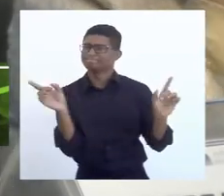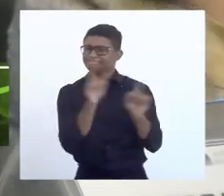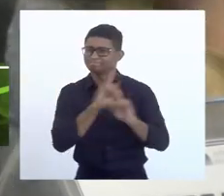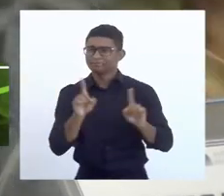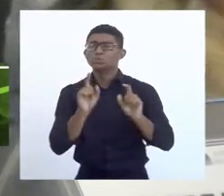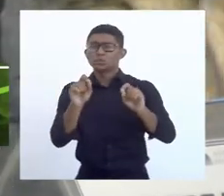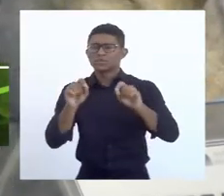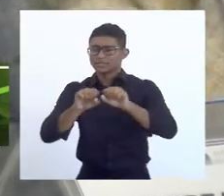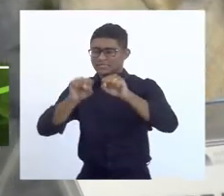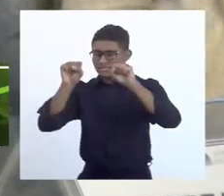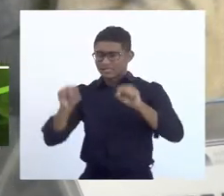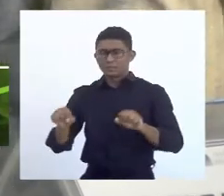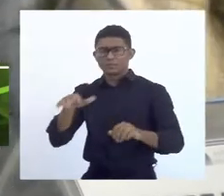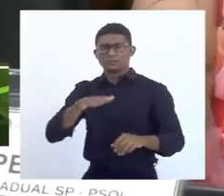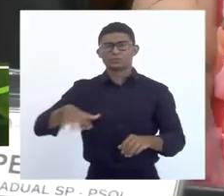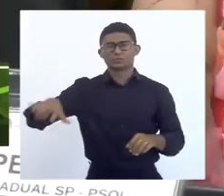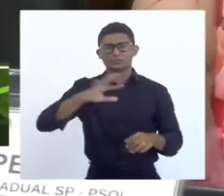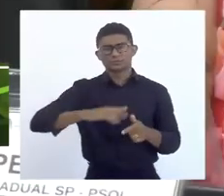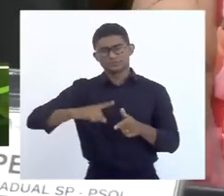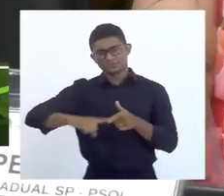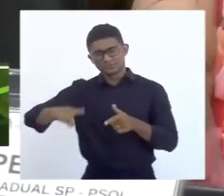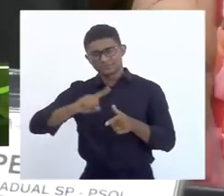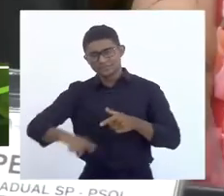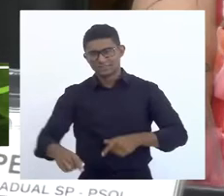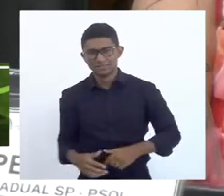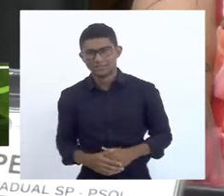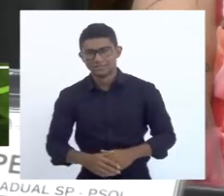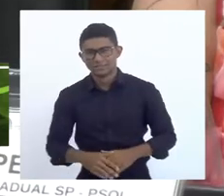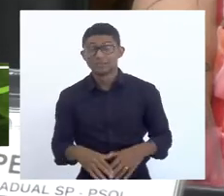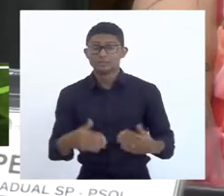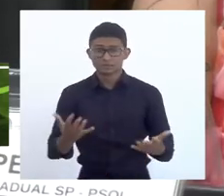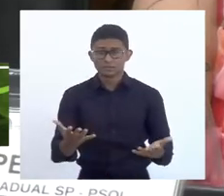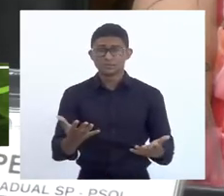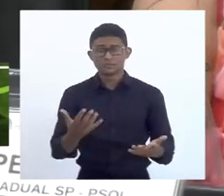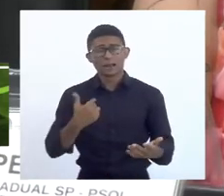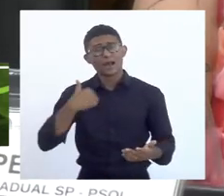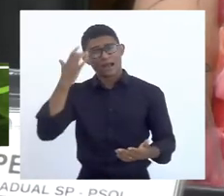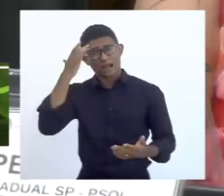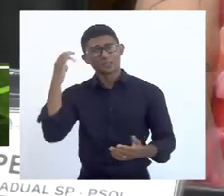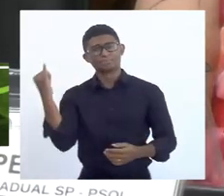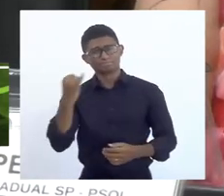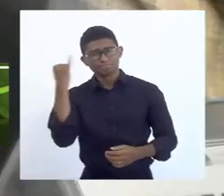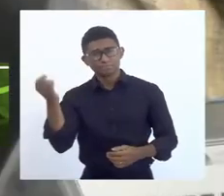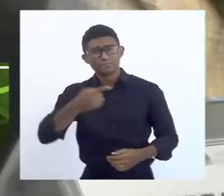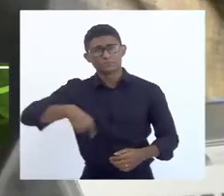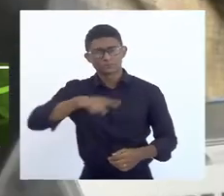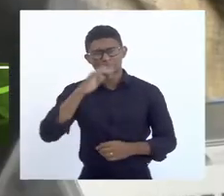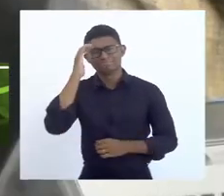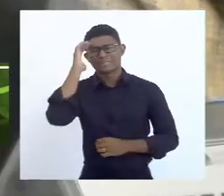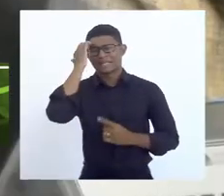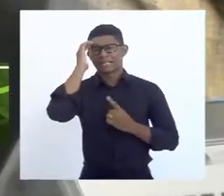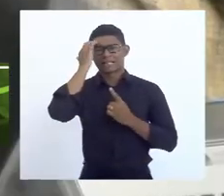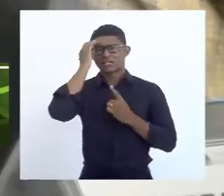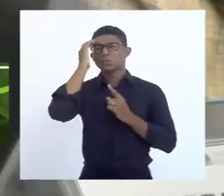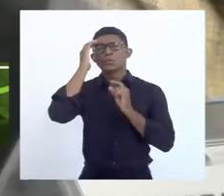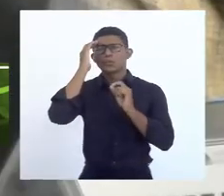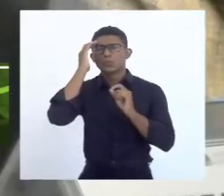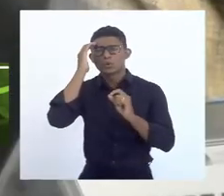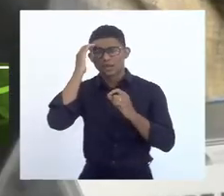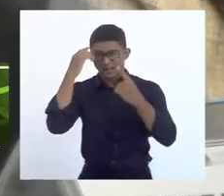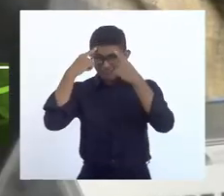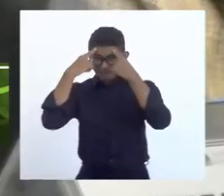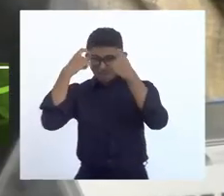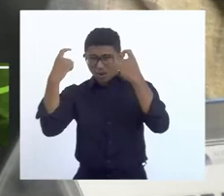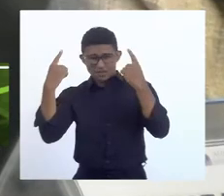Então, acho que reforçar a compreensão sobre os tipos de violência